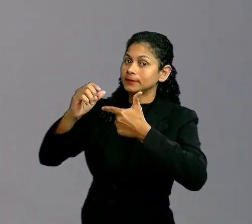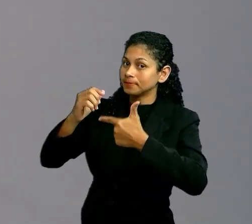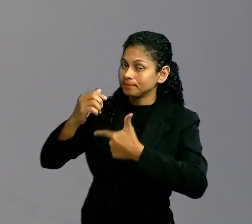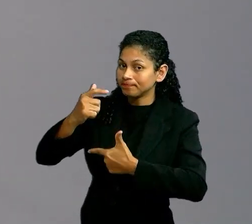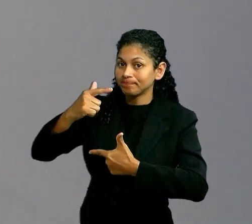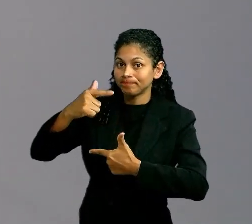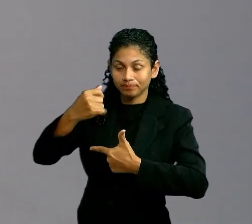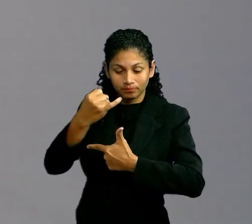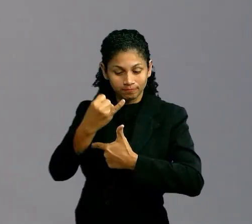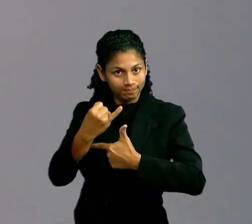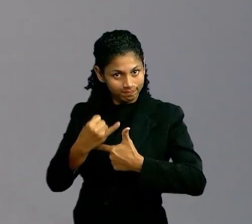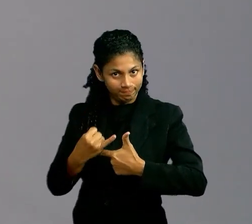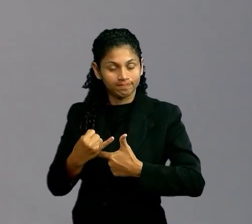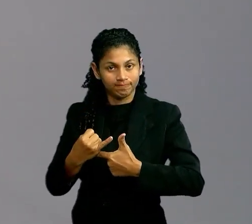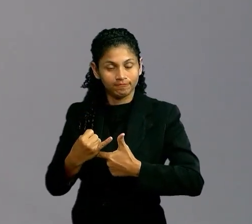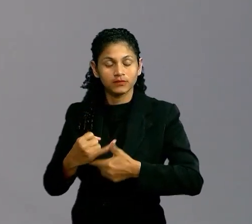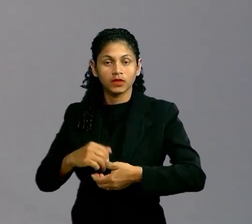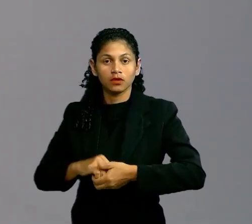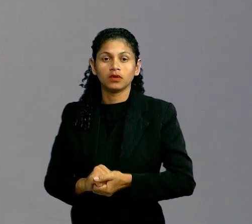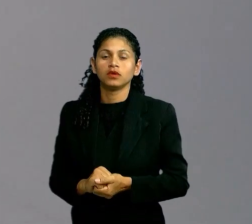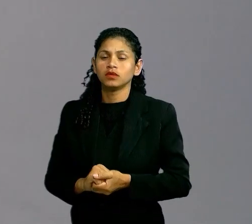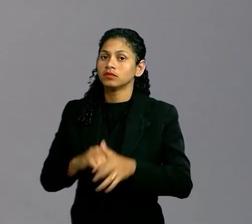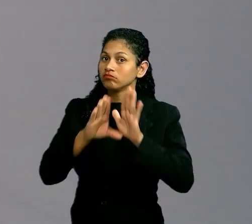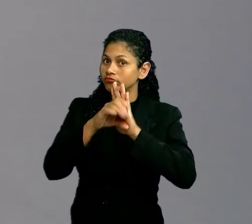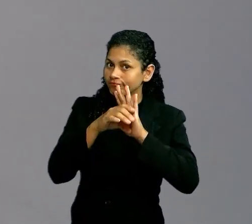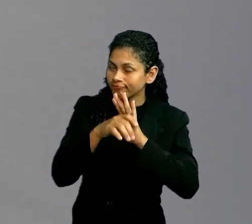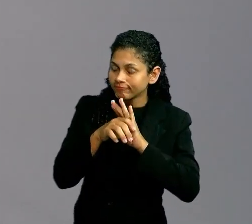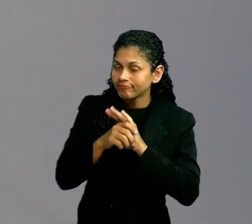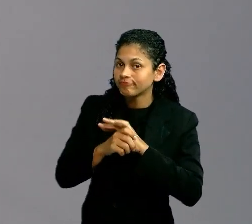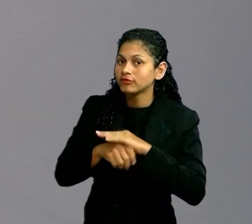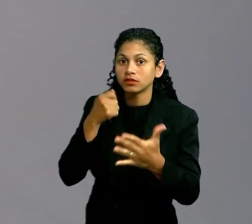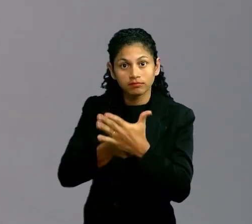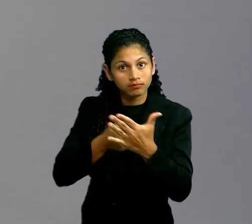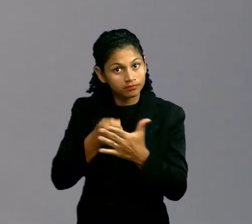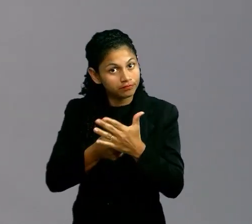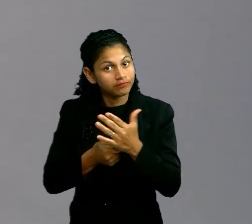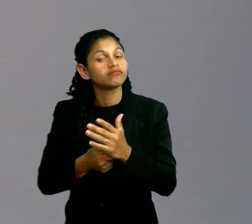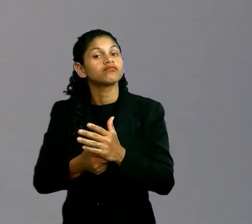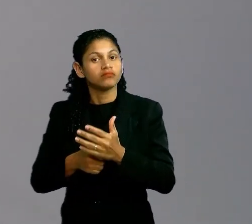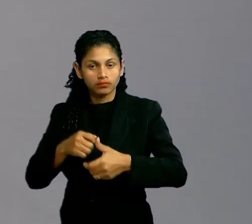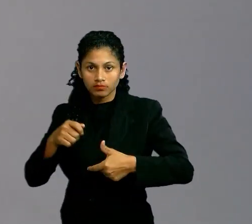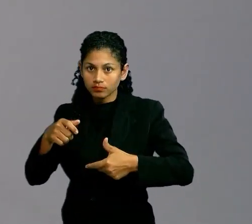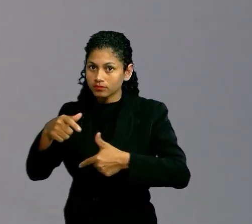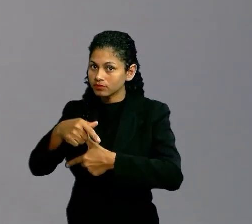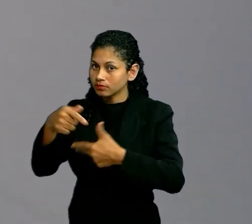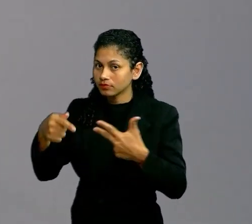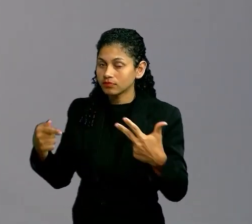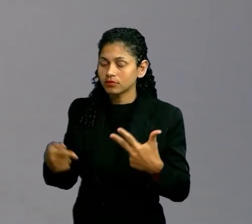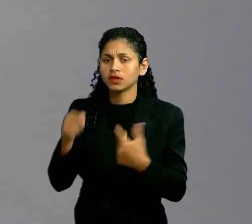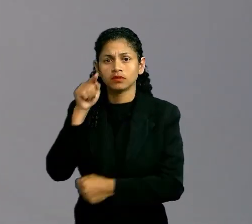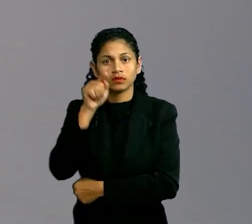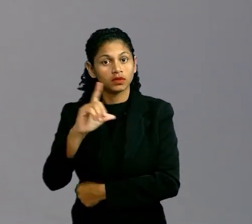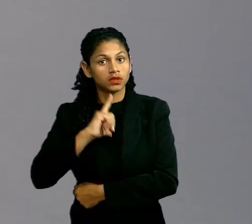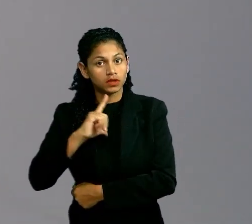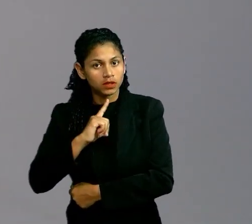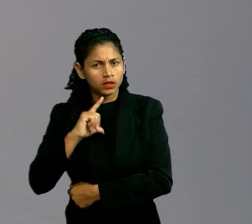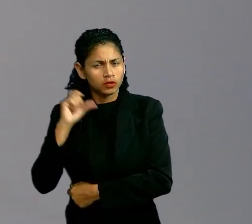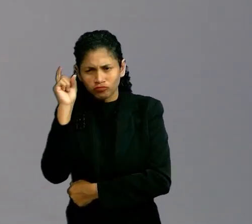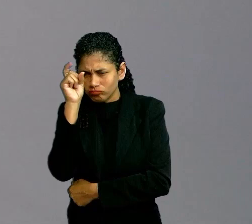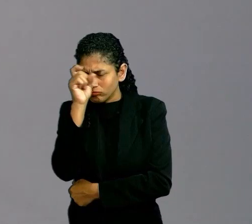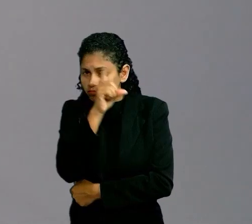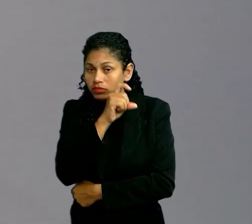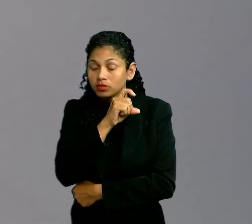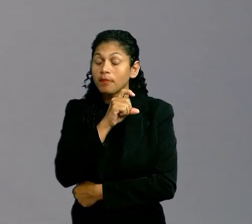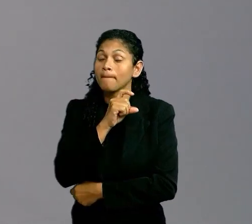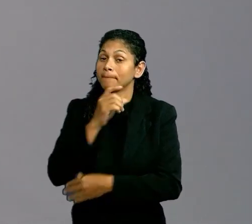no triângulo retângulo. Um conteúdo bem recorrente que vai mexer com você. E se você tinha dificuldades, a partir de